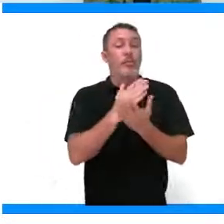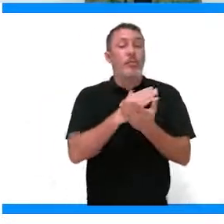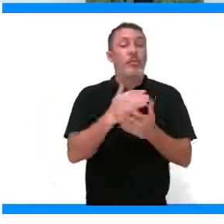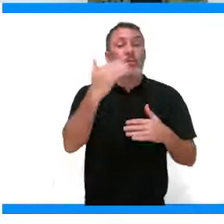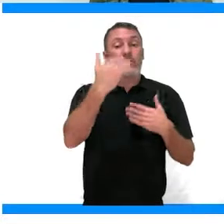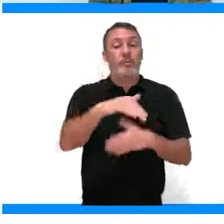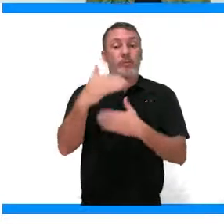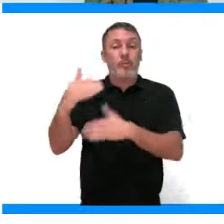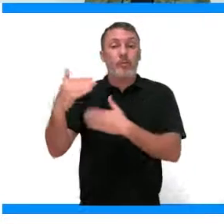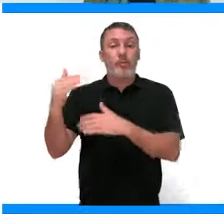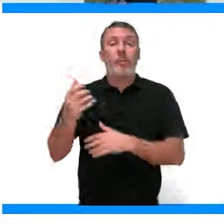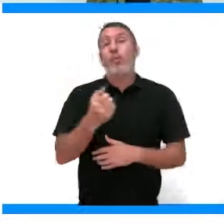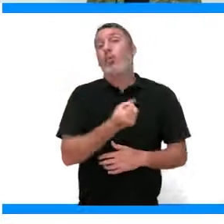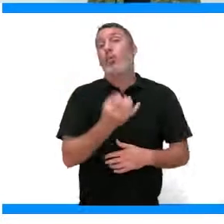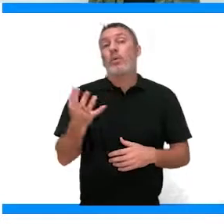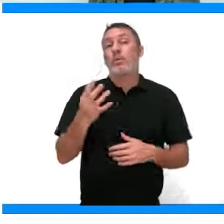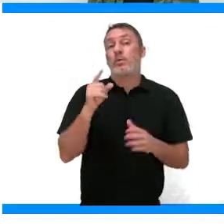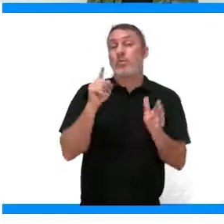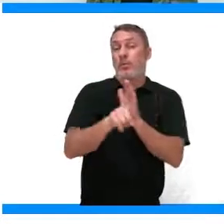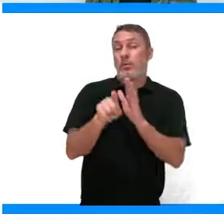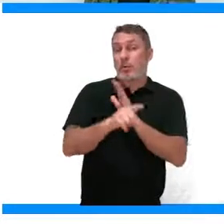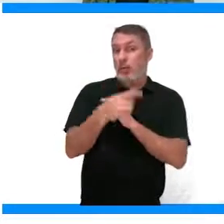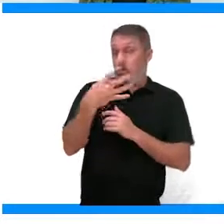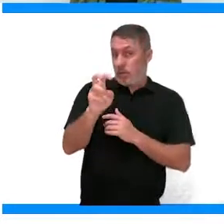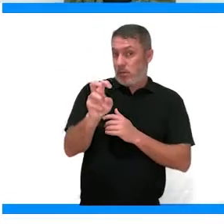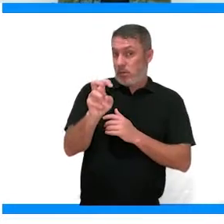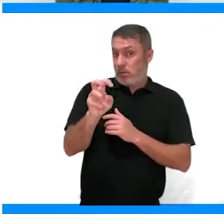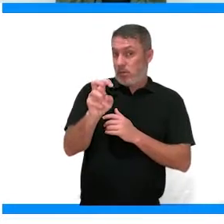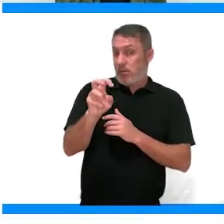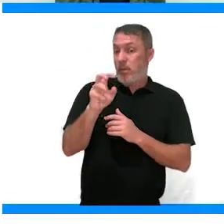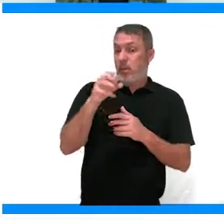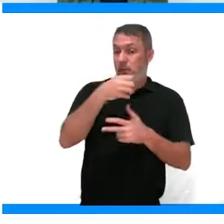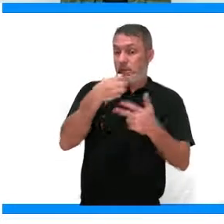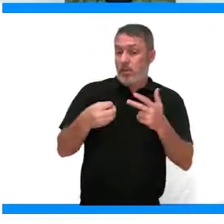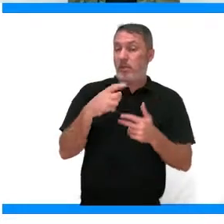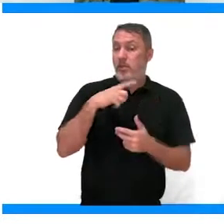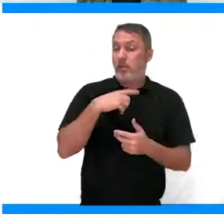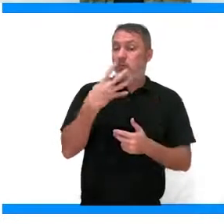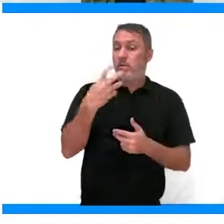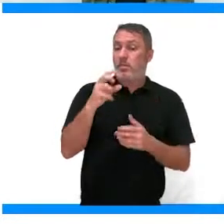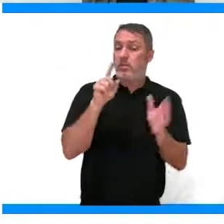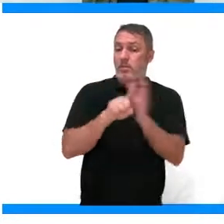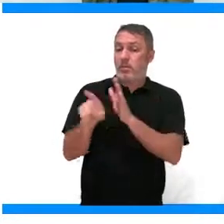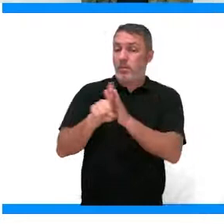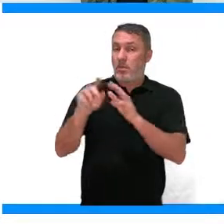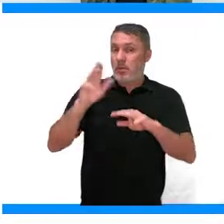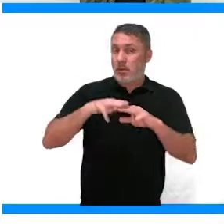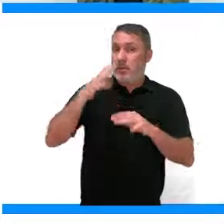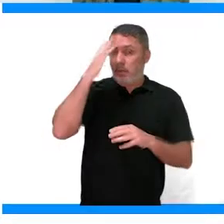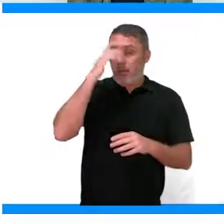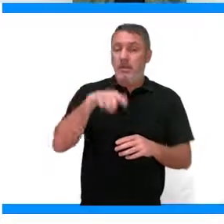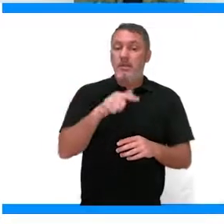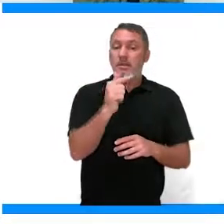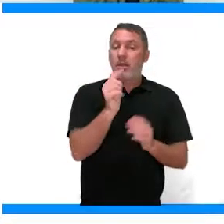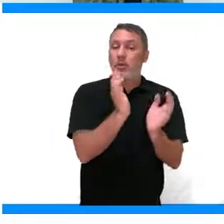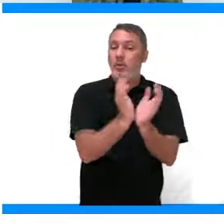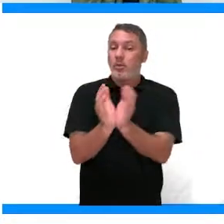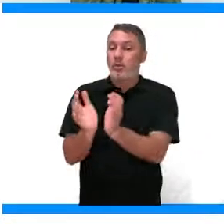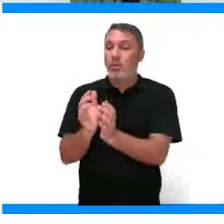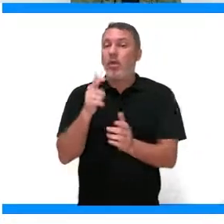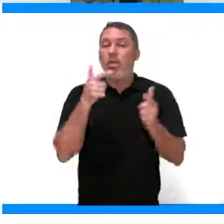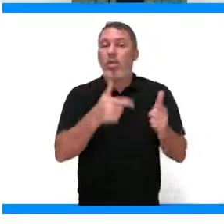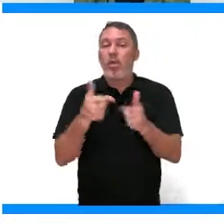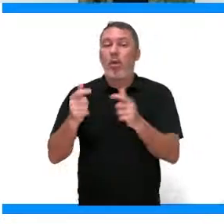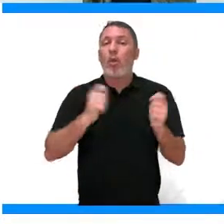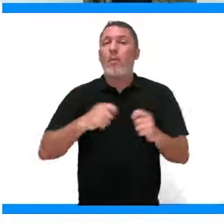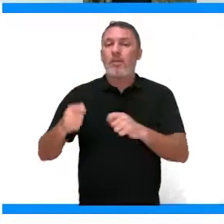dividiu, são 45 questões de matemática no Enem, e o Enem dividiu essas 45 questões de matemática em 7 grupos, que ele